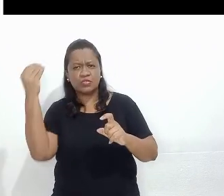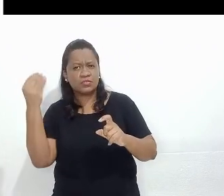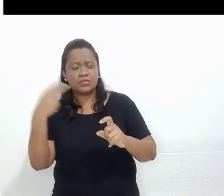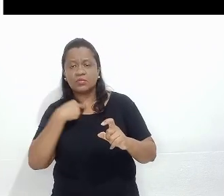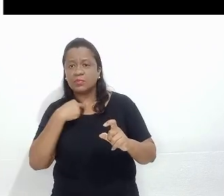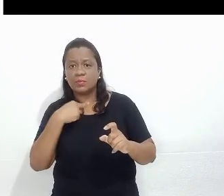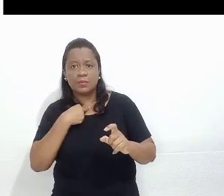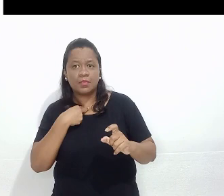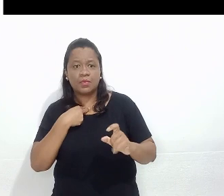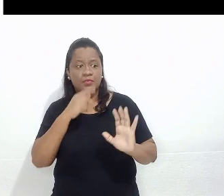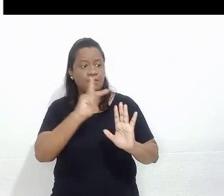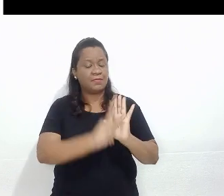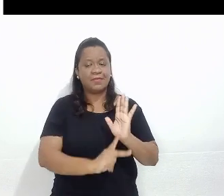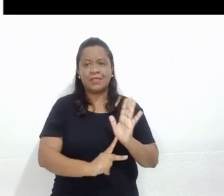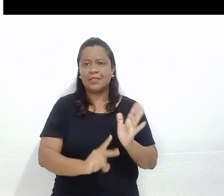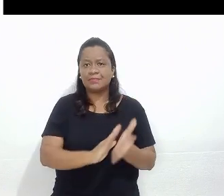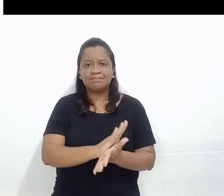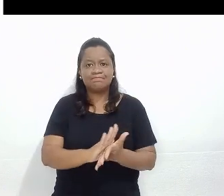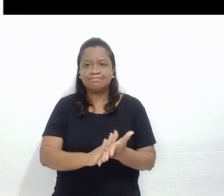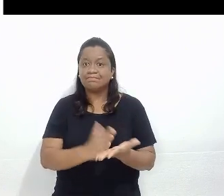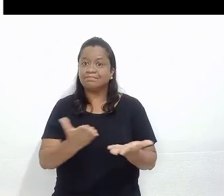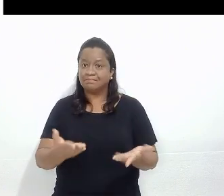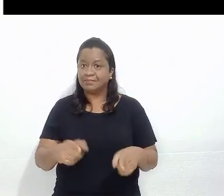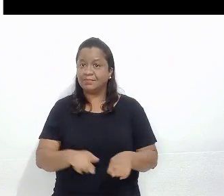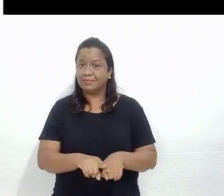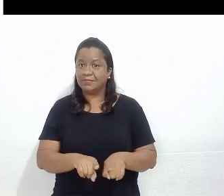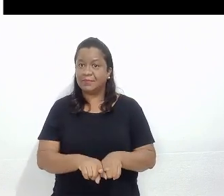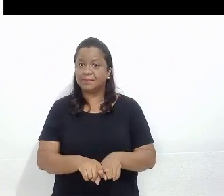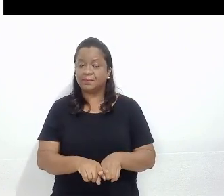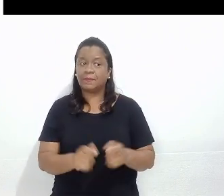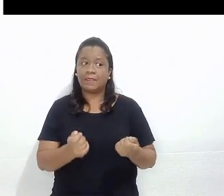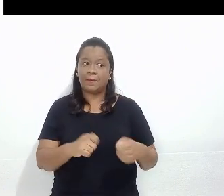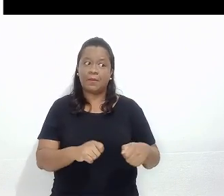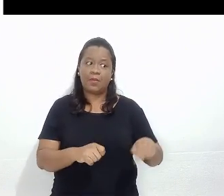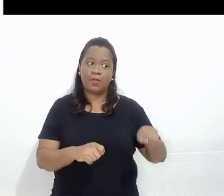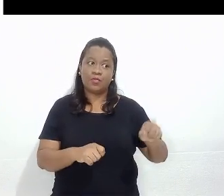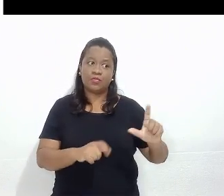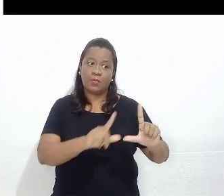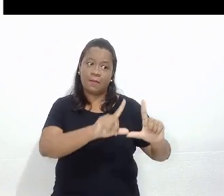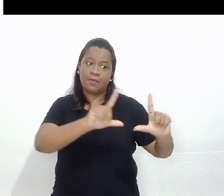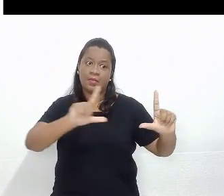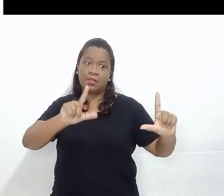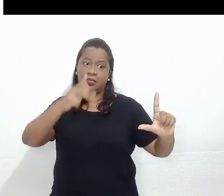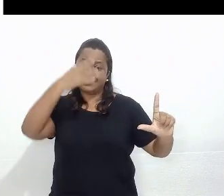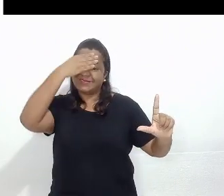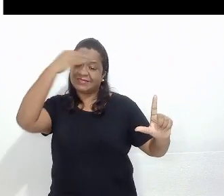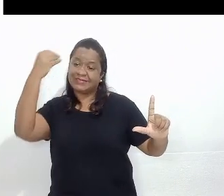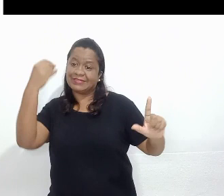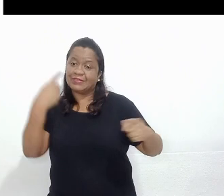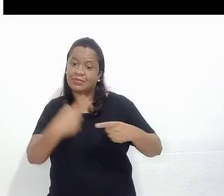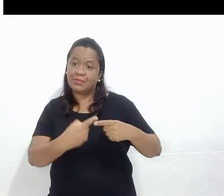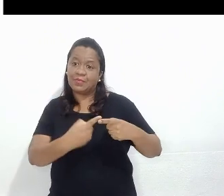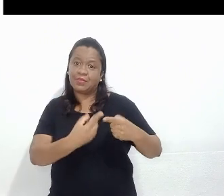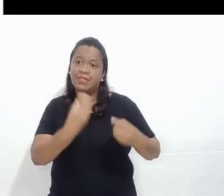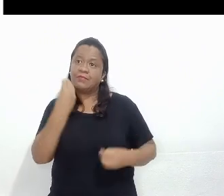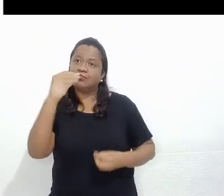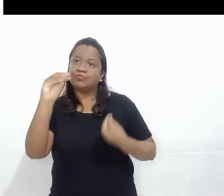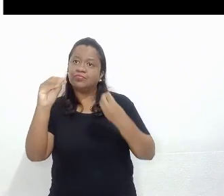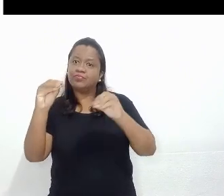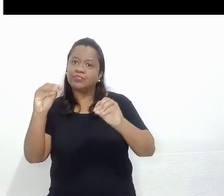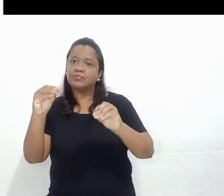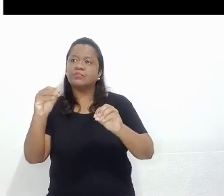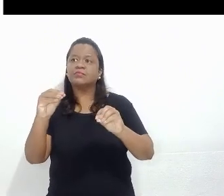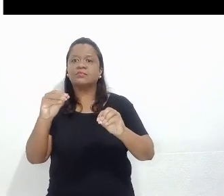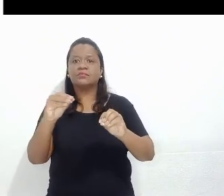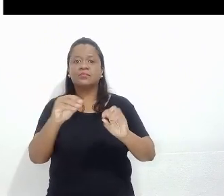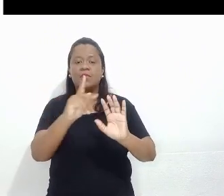um plano. Também tem isso, tá? Às vezes pode ficar um plano esquecido, porque não foi posicionado direitinho nesse plano